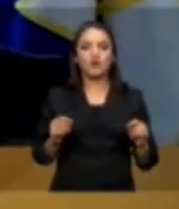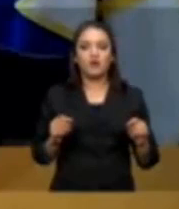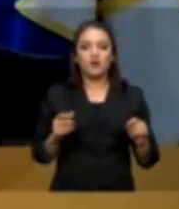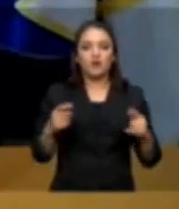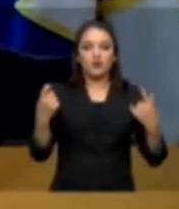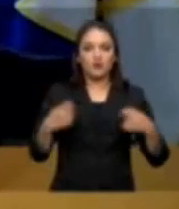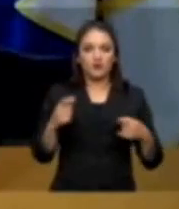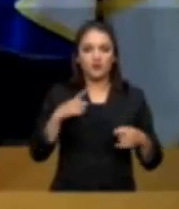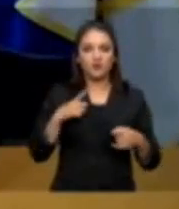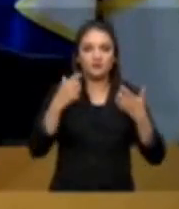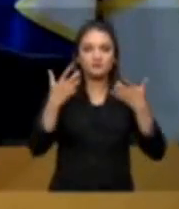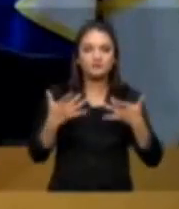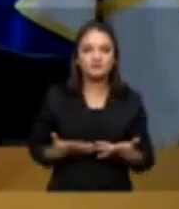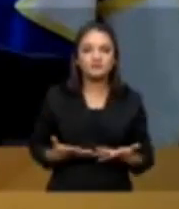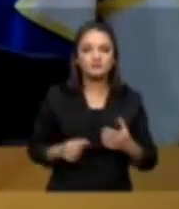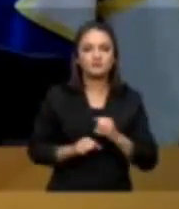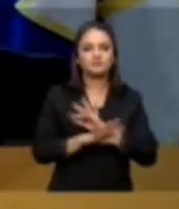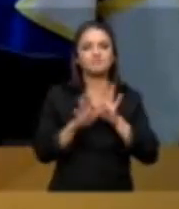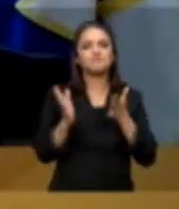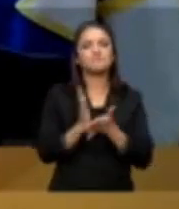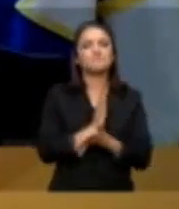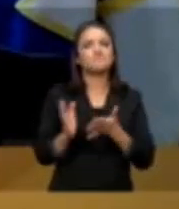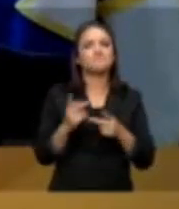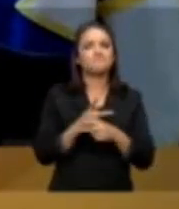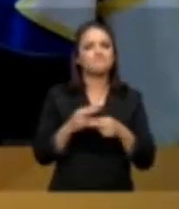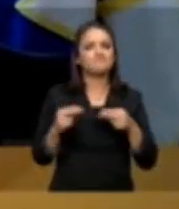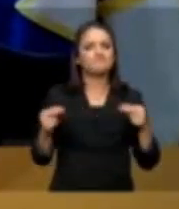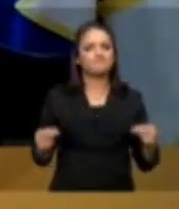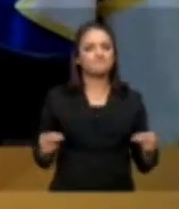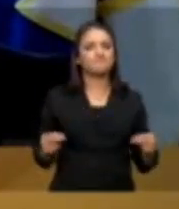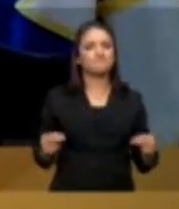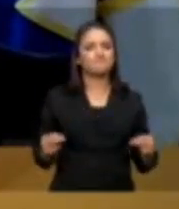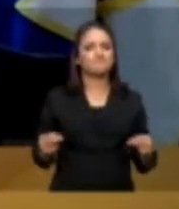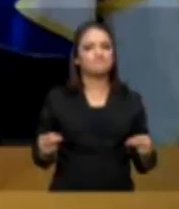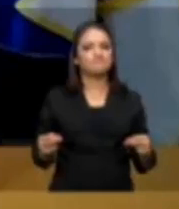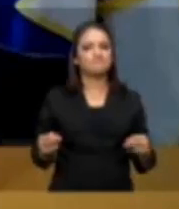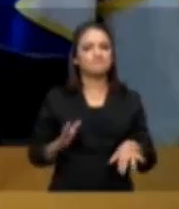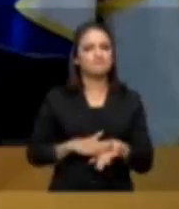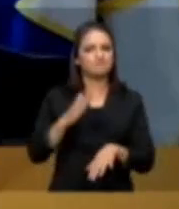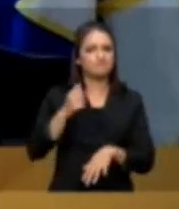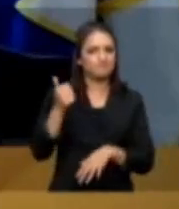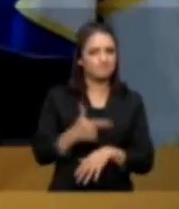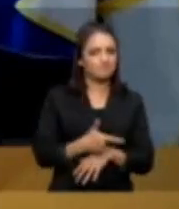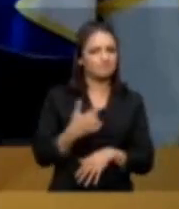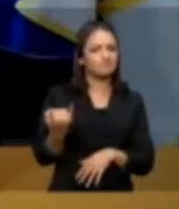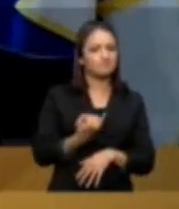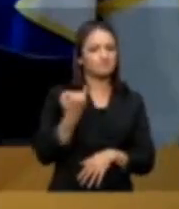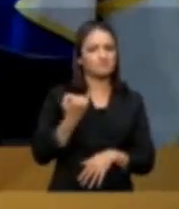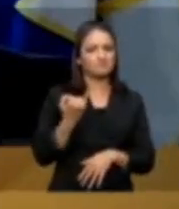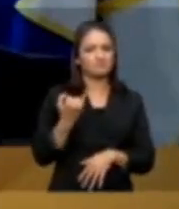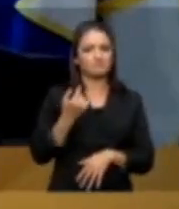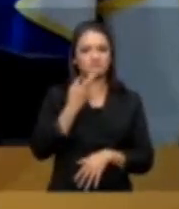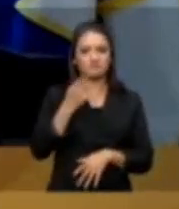a elucidação de alguns pressupostos, além de uma importante questão suscitada como tema